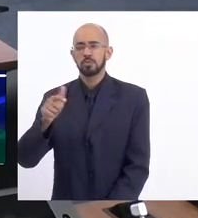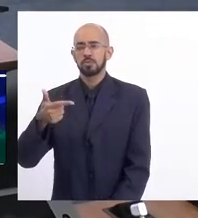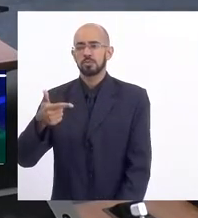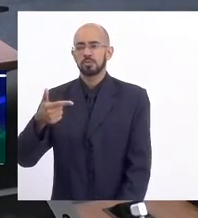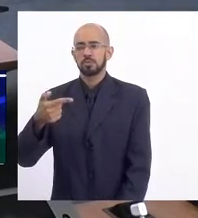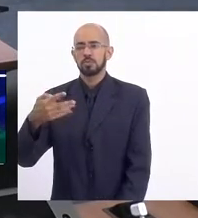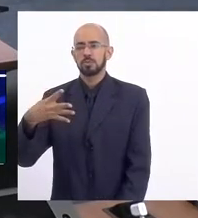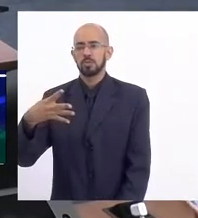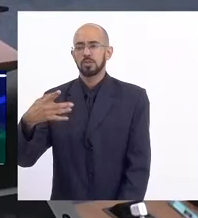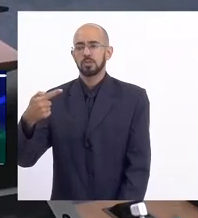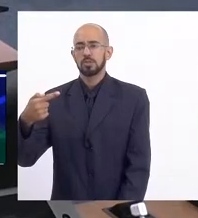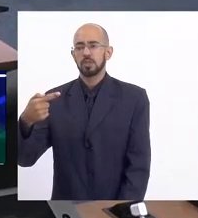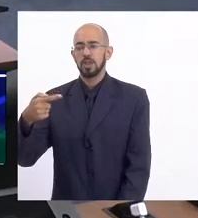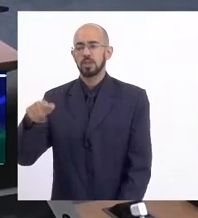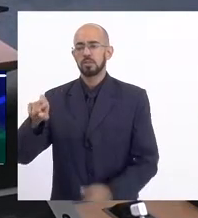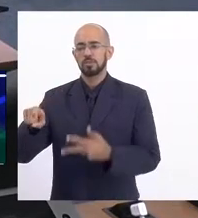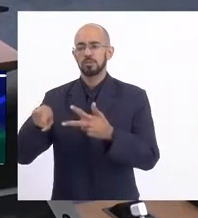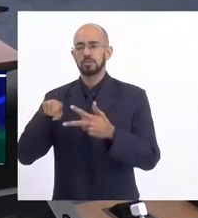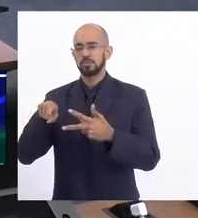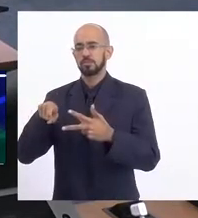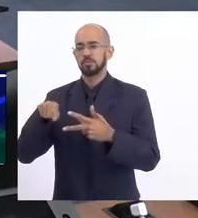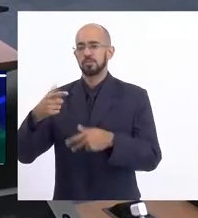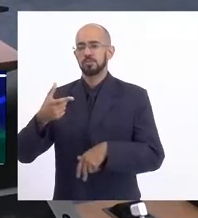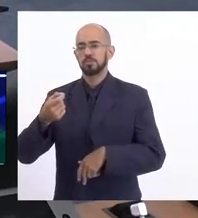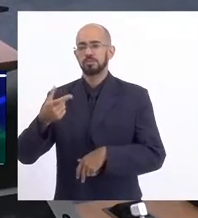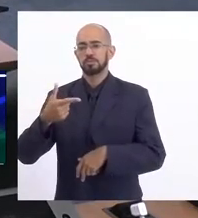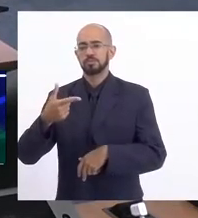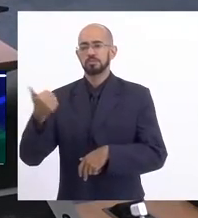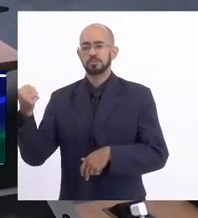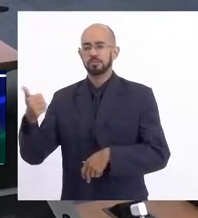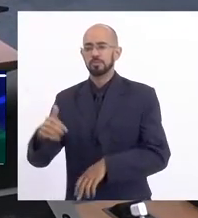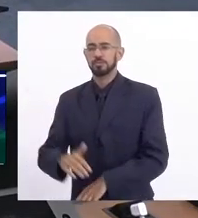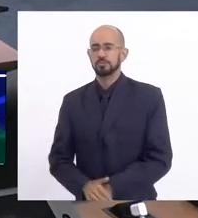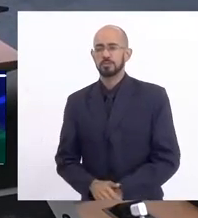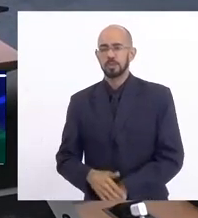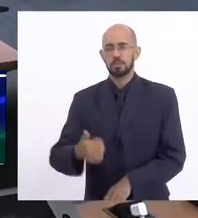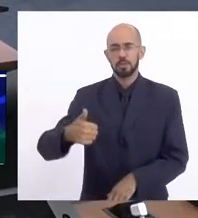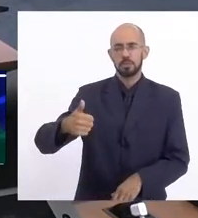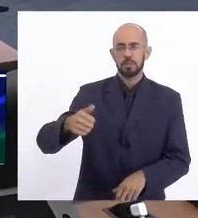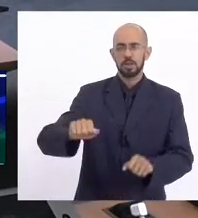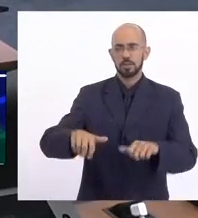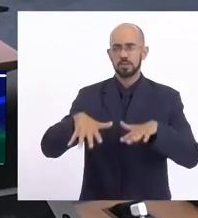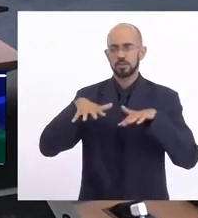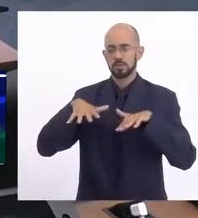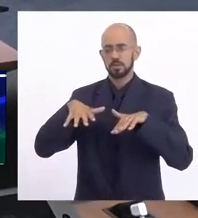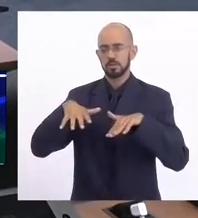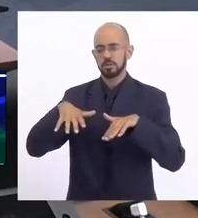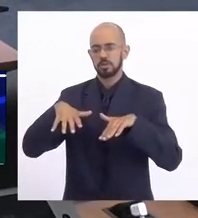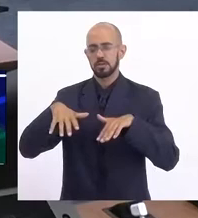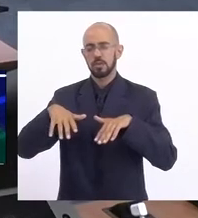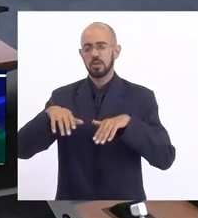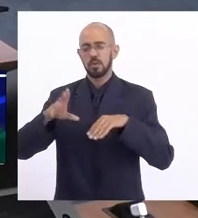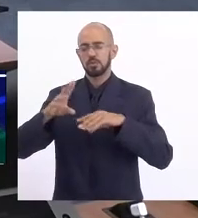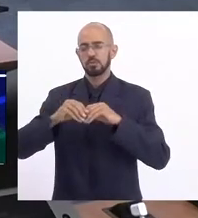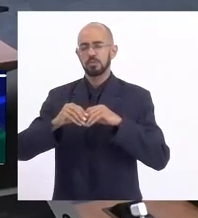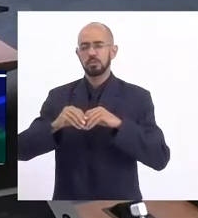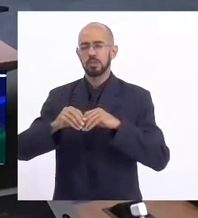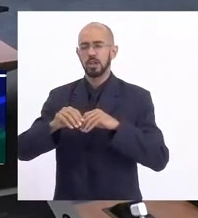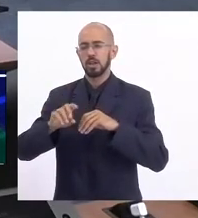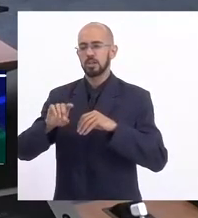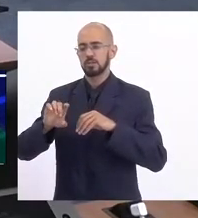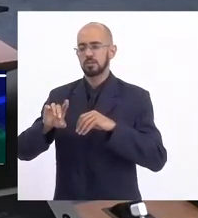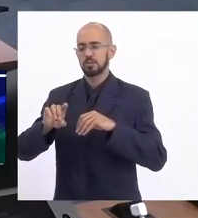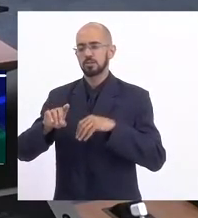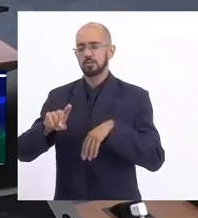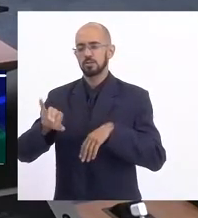5.247, de autoria do Poder Executivo, de 2021. Na primeira sessão extraordinária do dia. Segunda pauta